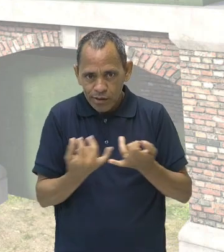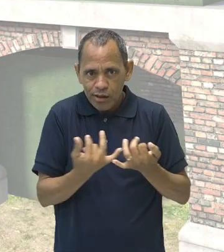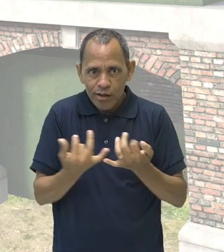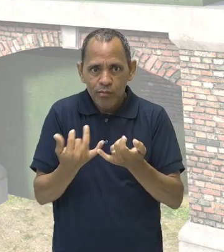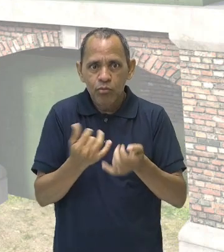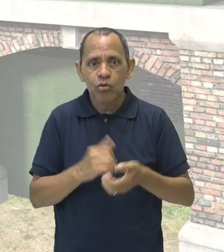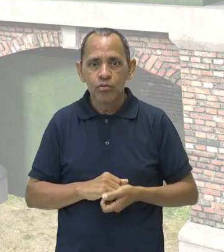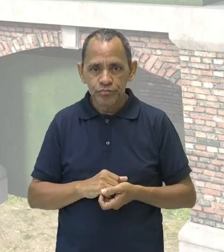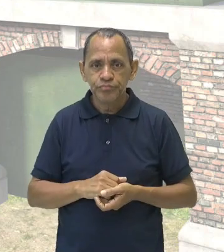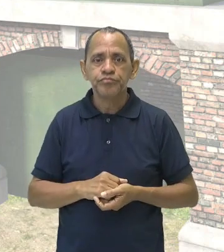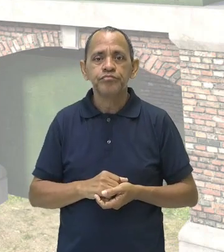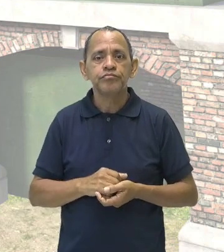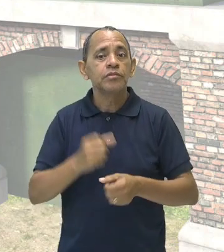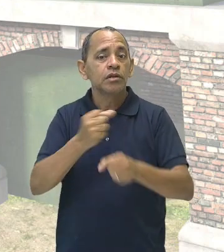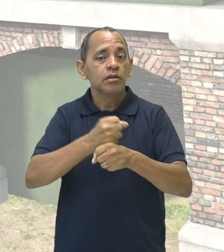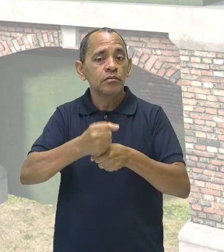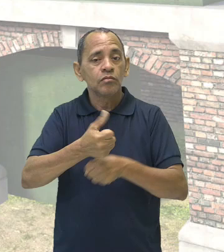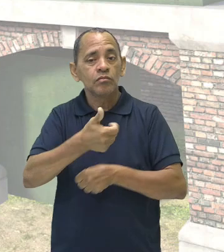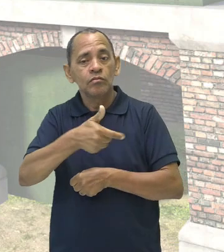criada em